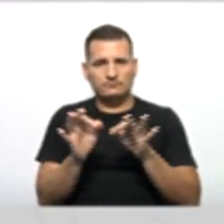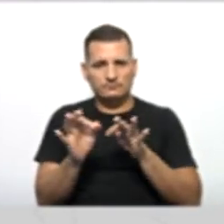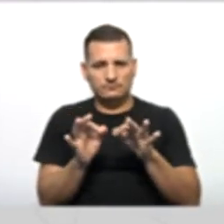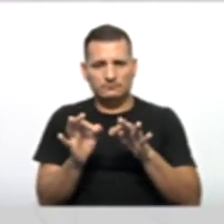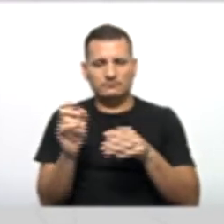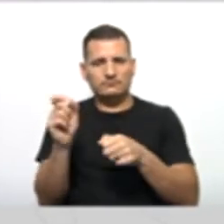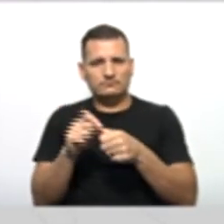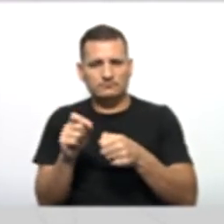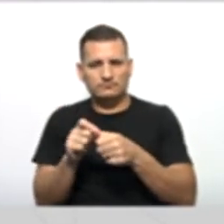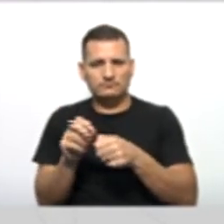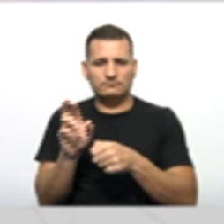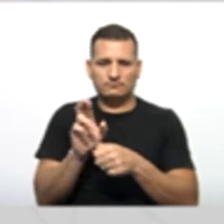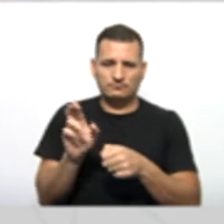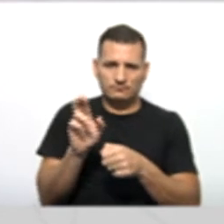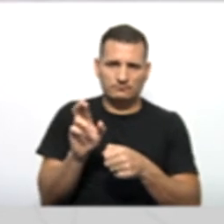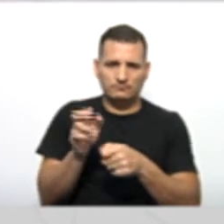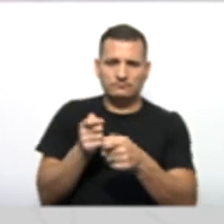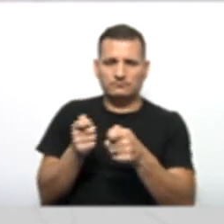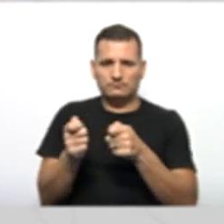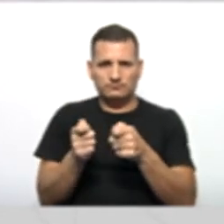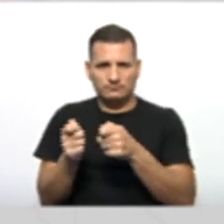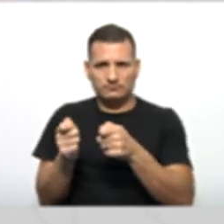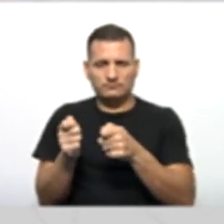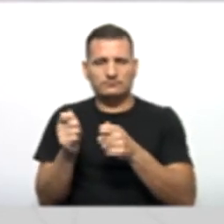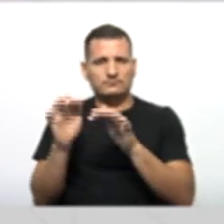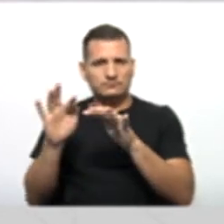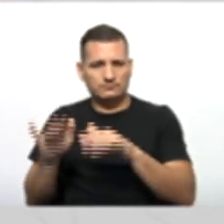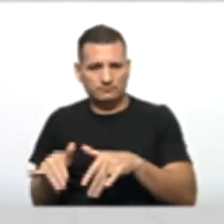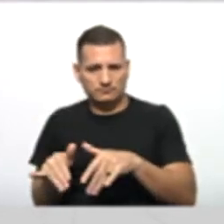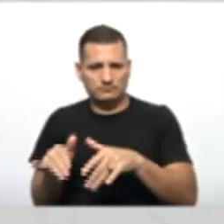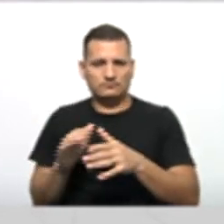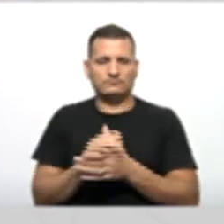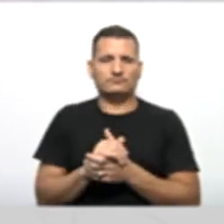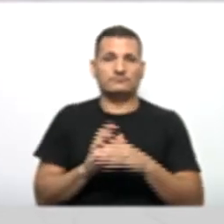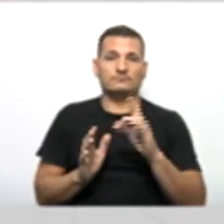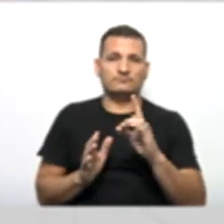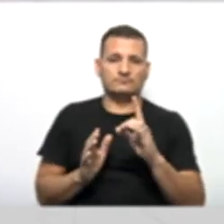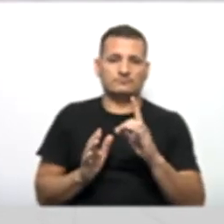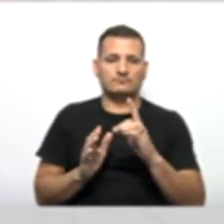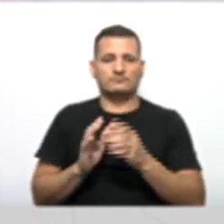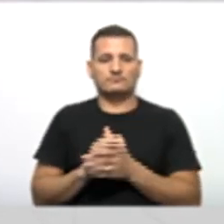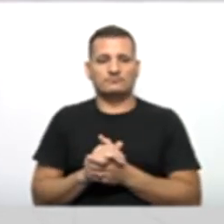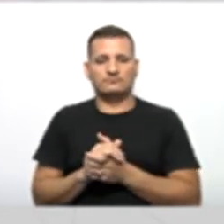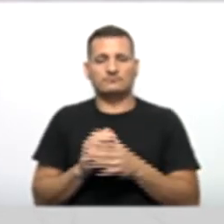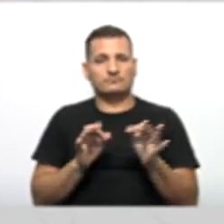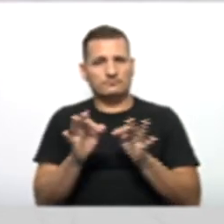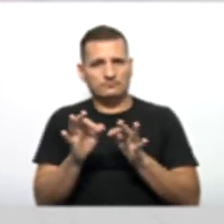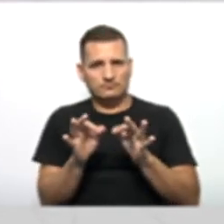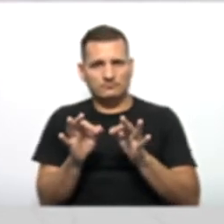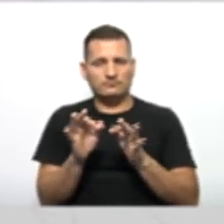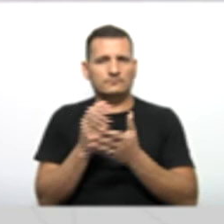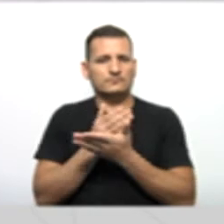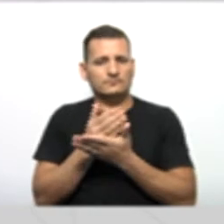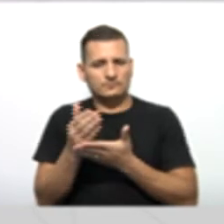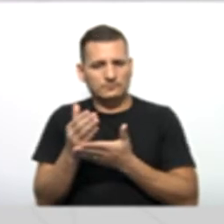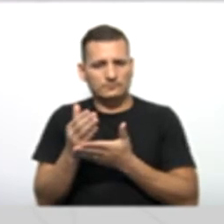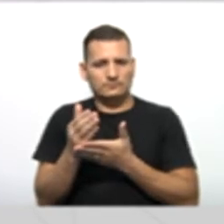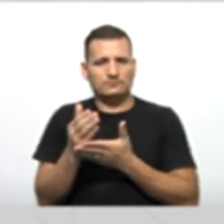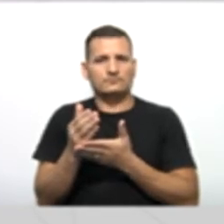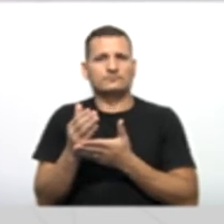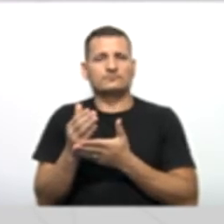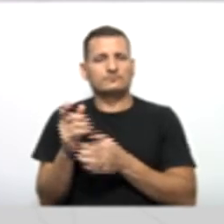planejamento, execução, monitoração e controle e encerramento. Alternativa D, planejamento,